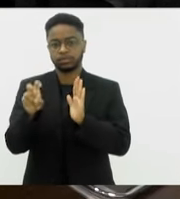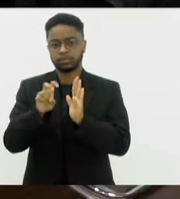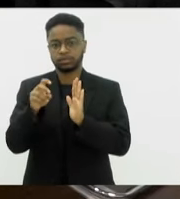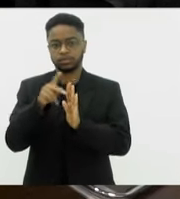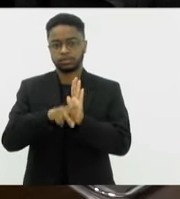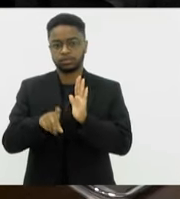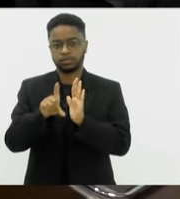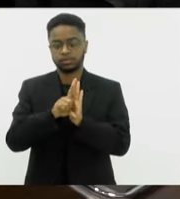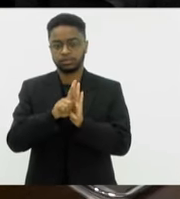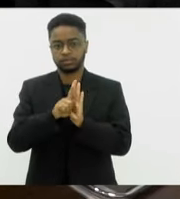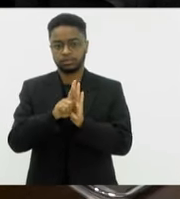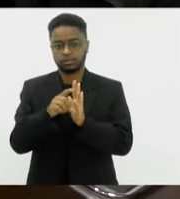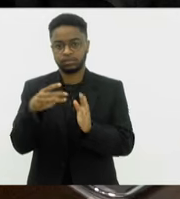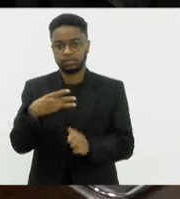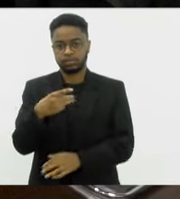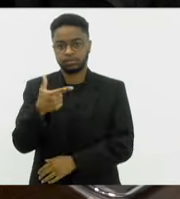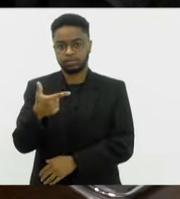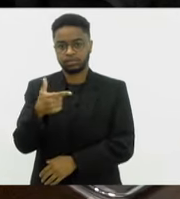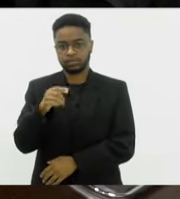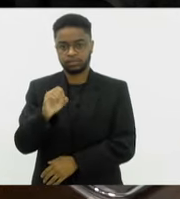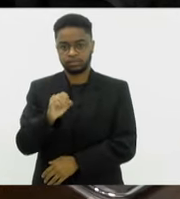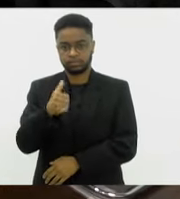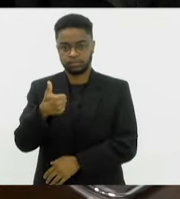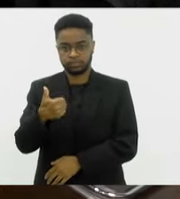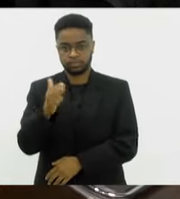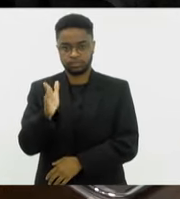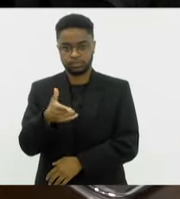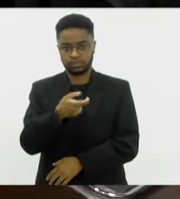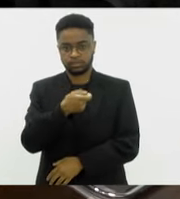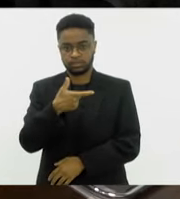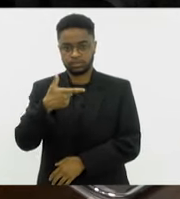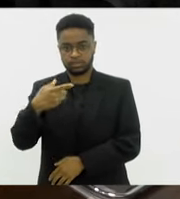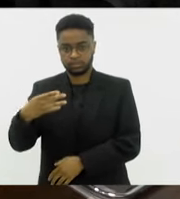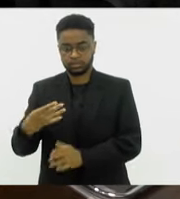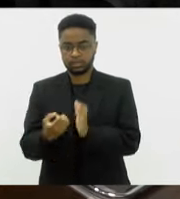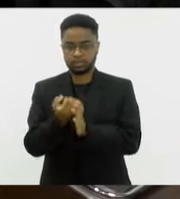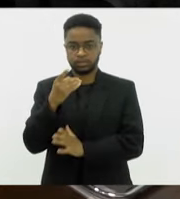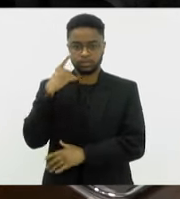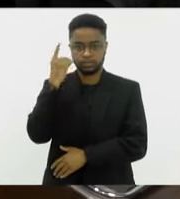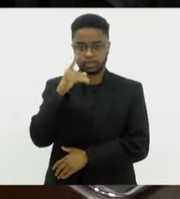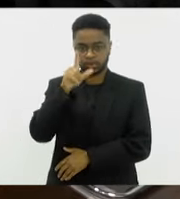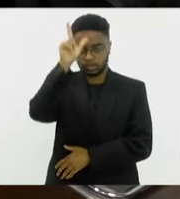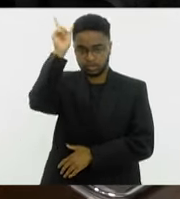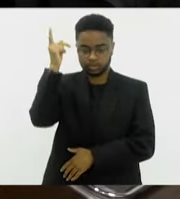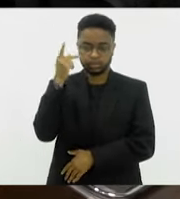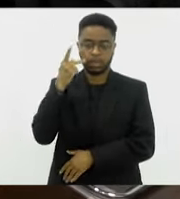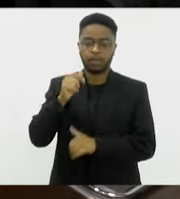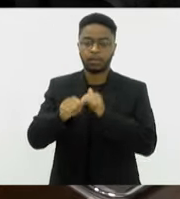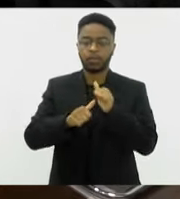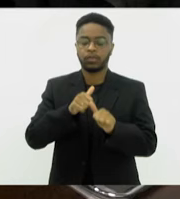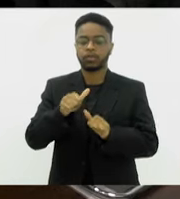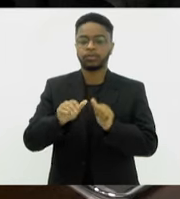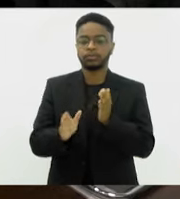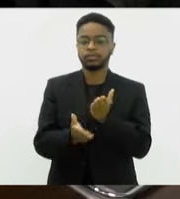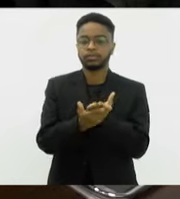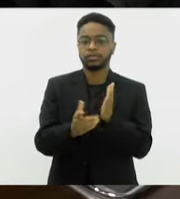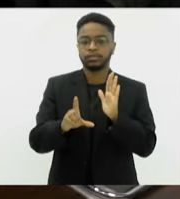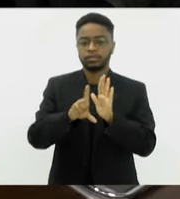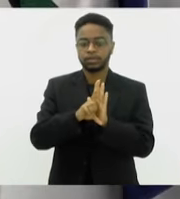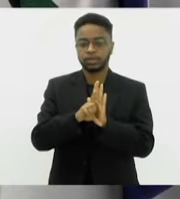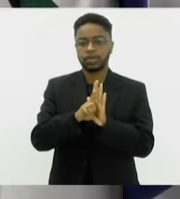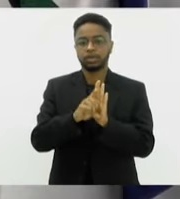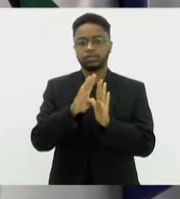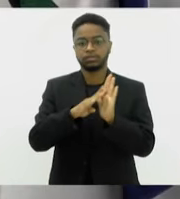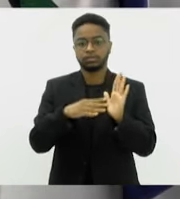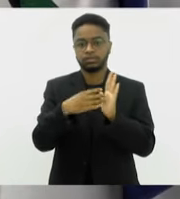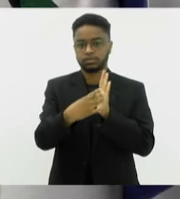lei 3201 de 2024, de autoria do deputado Luiz Paulo, que altera o anexo da lei 5.645, de 6 de janeiro de